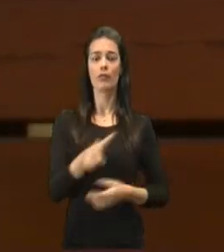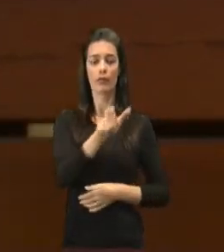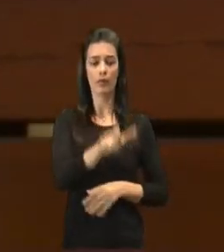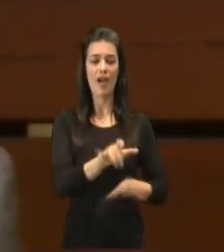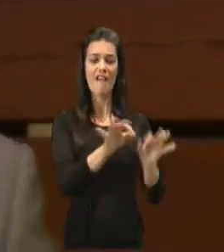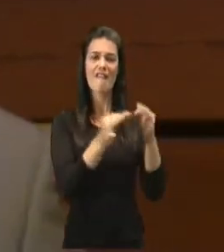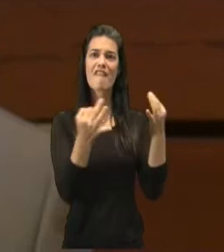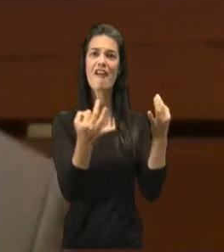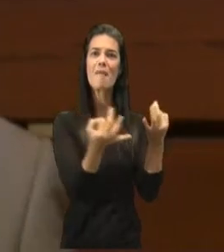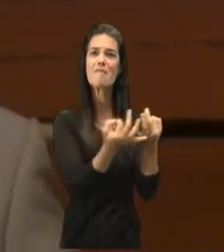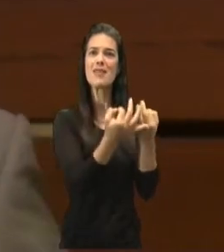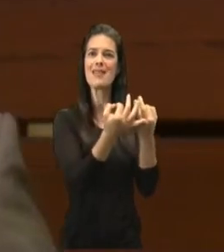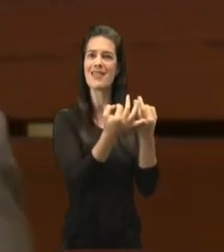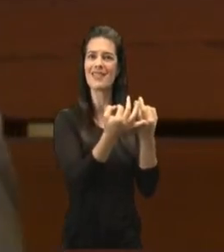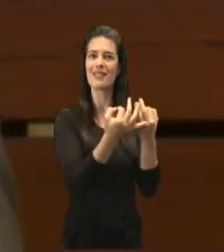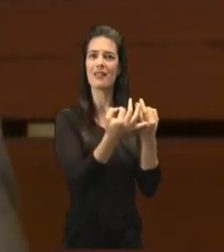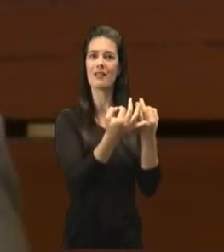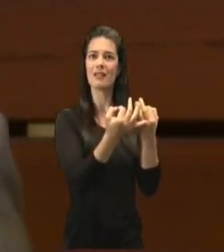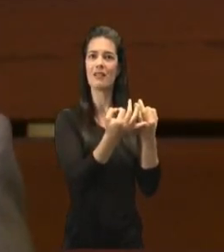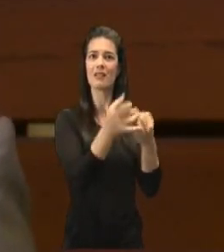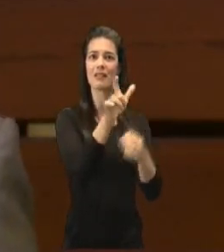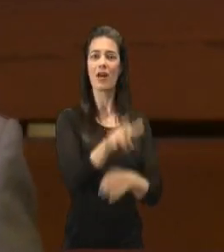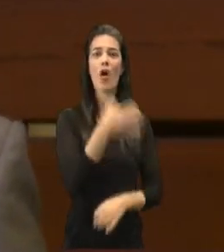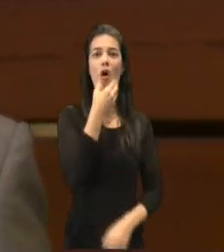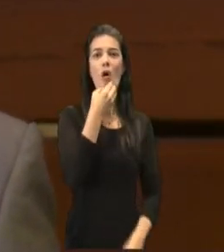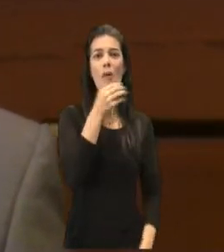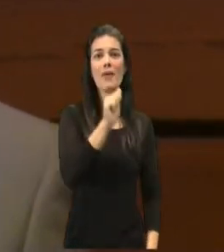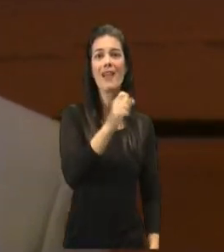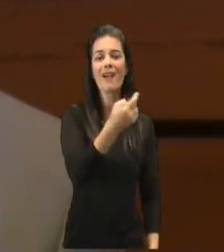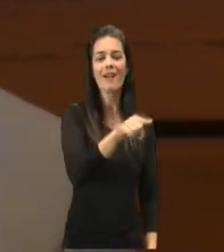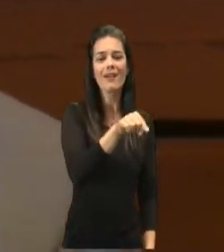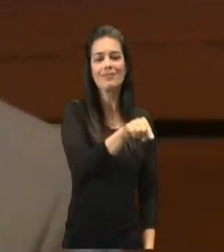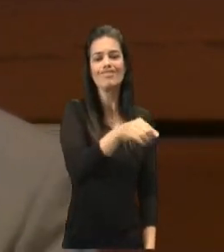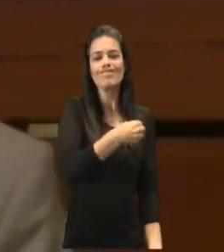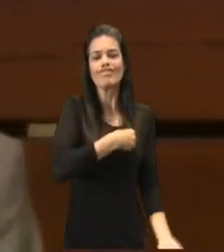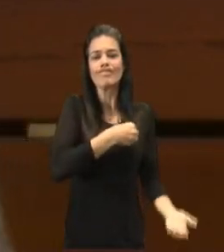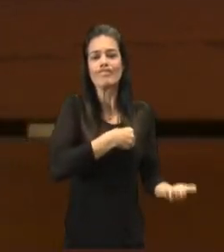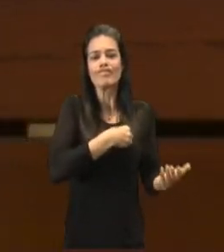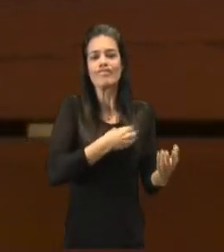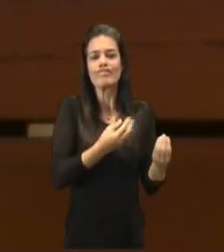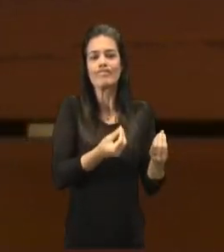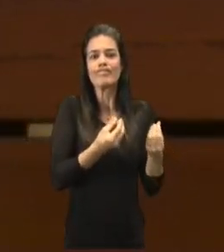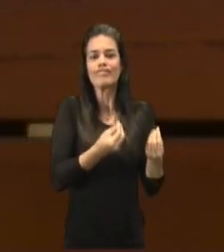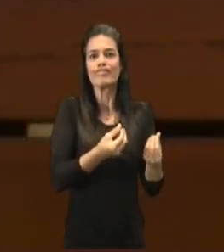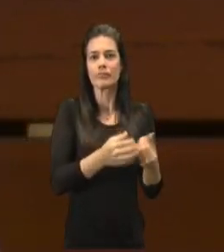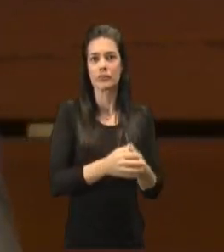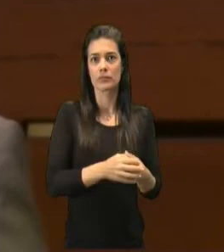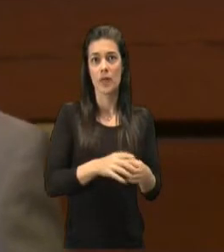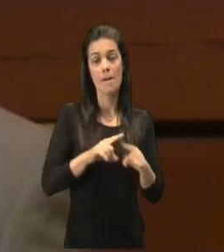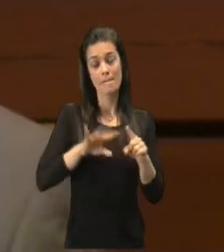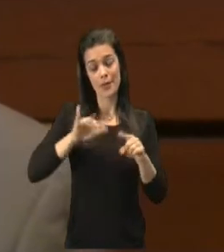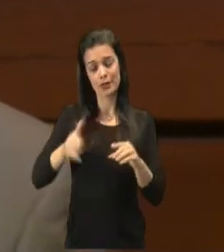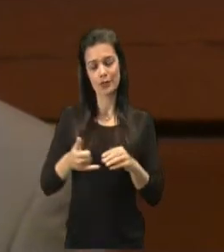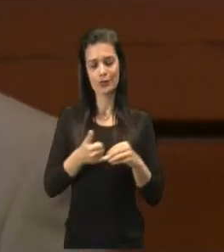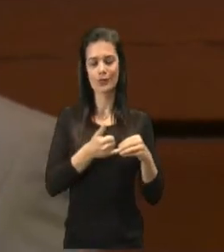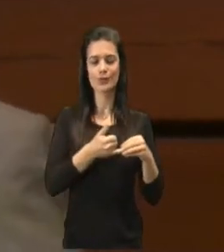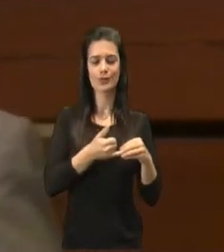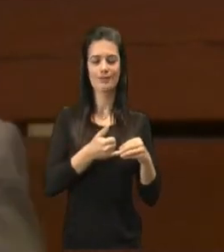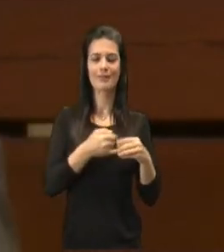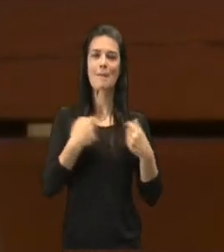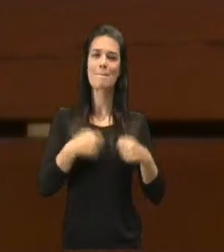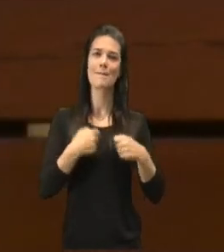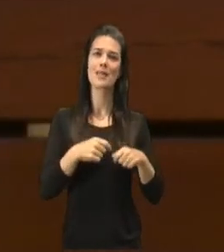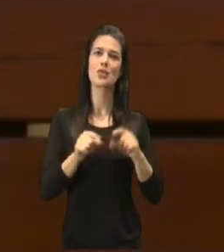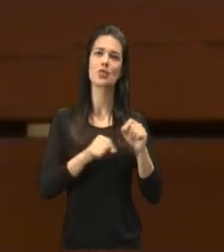estava comprometendo a nação, e Josué faz cessar o mal, porque ele sabia muito bem